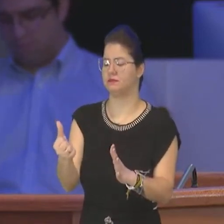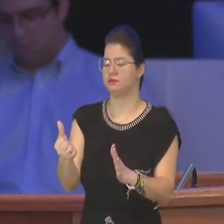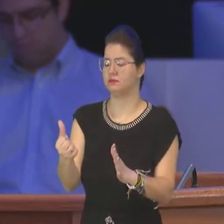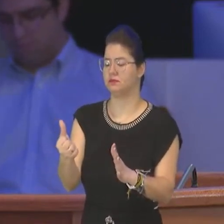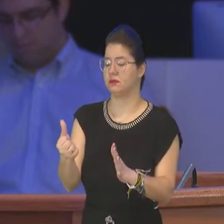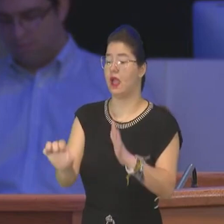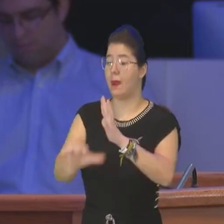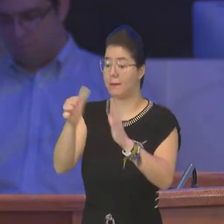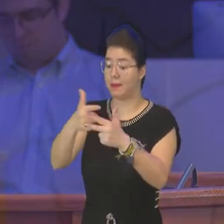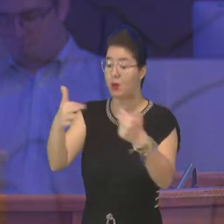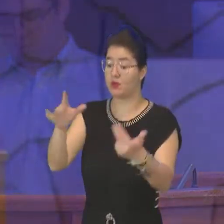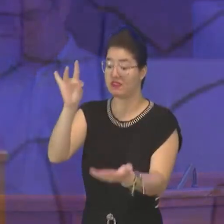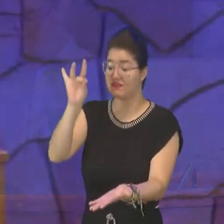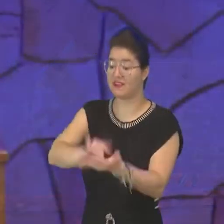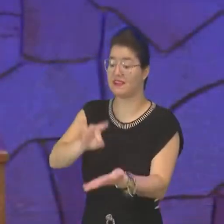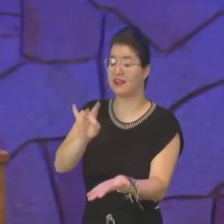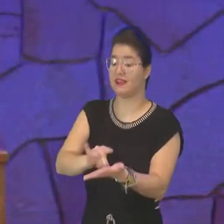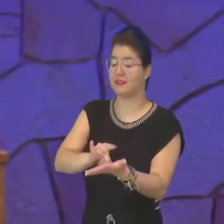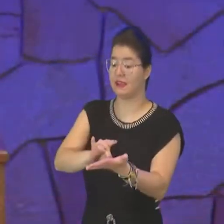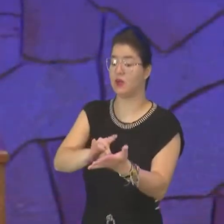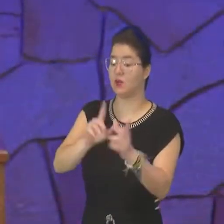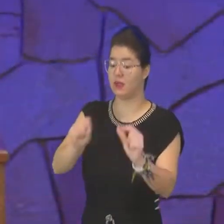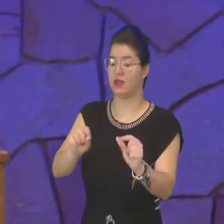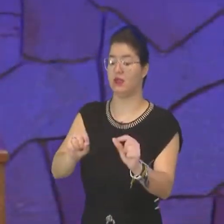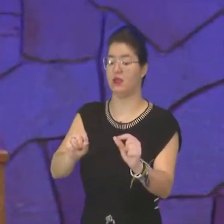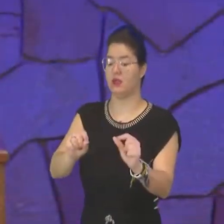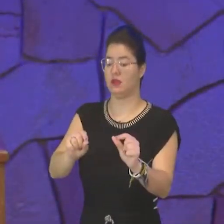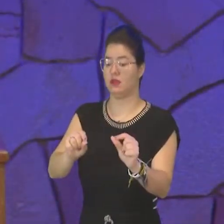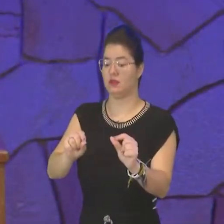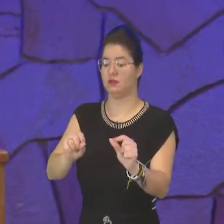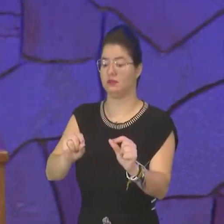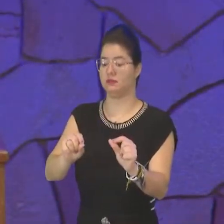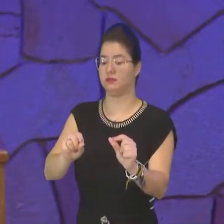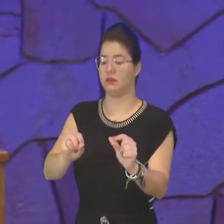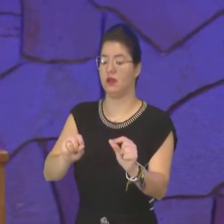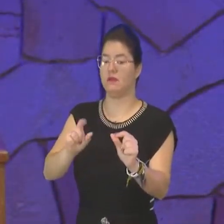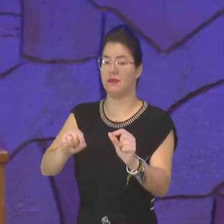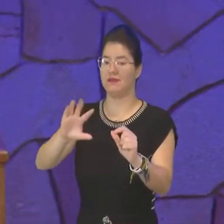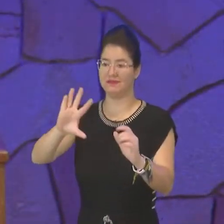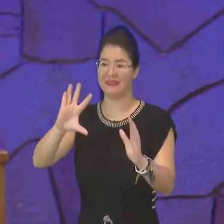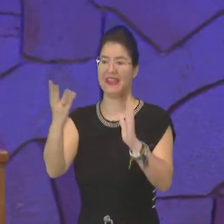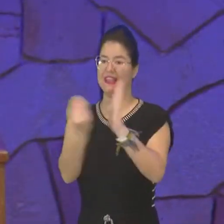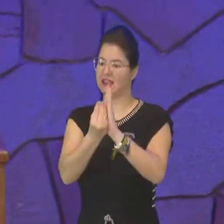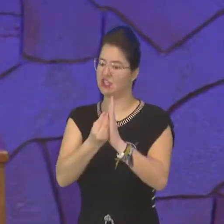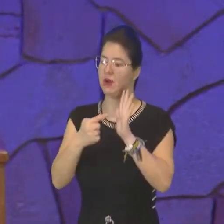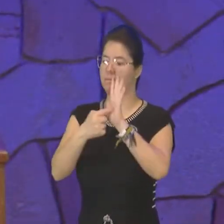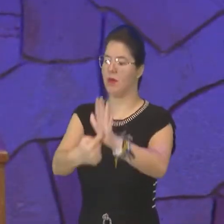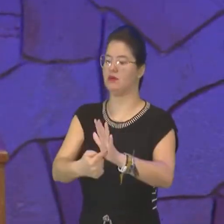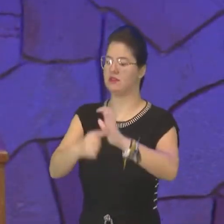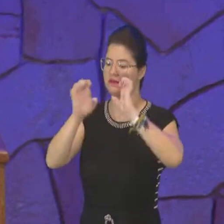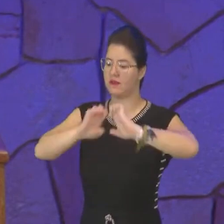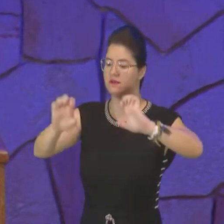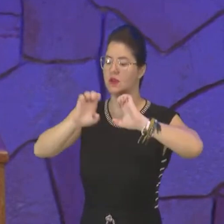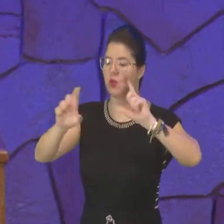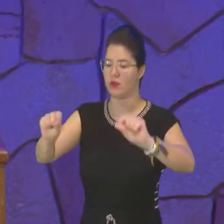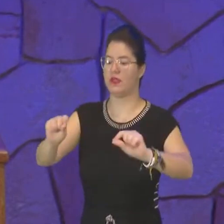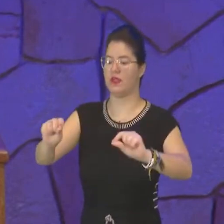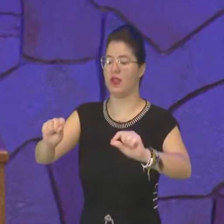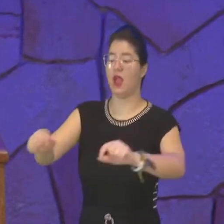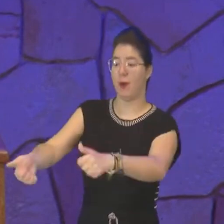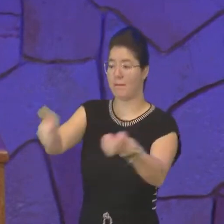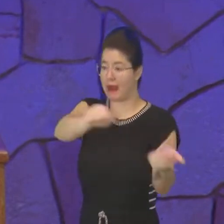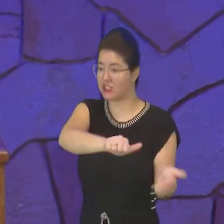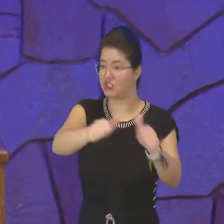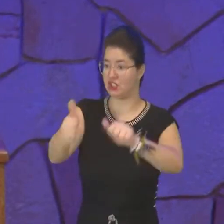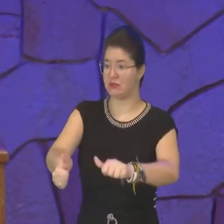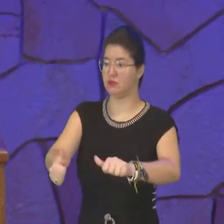indício verdadeiro de crescimento de igreja é batismo, e o segundo são os que estão afastados de retornar. Crente que sai de uma igreja para uma outra